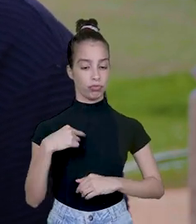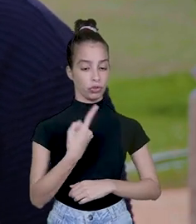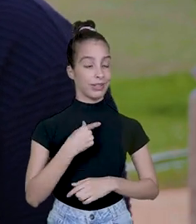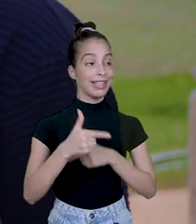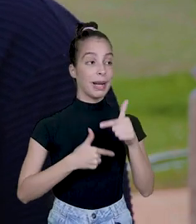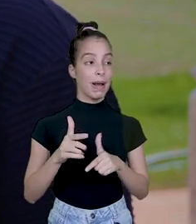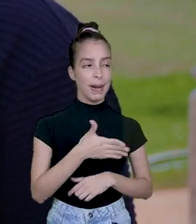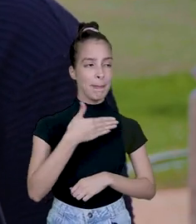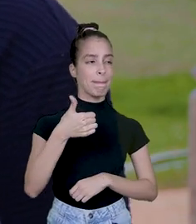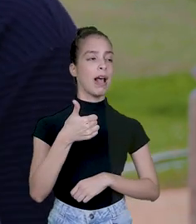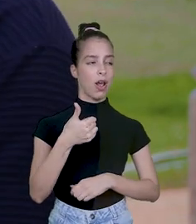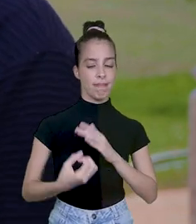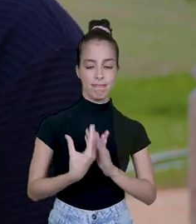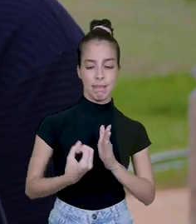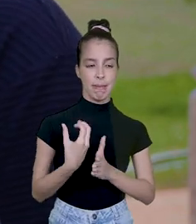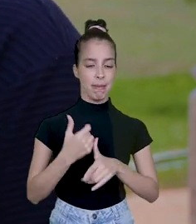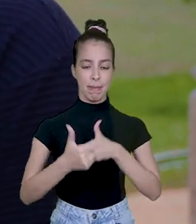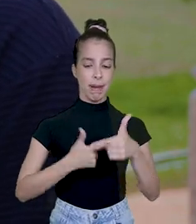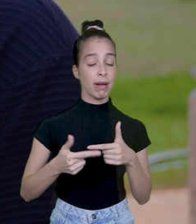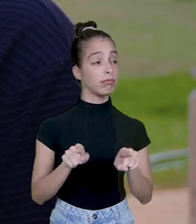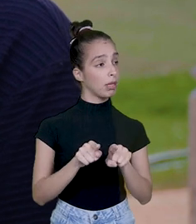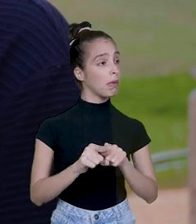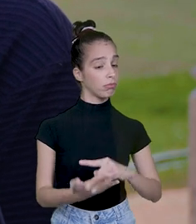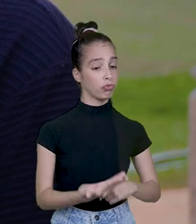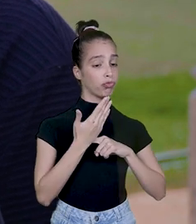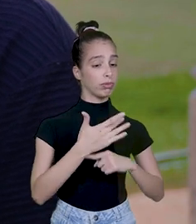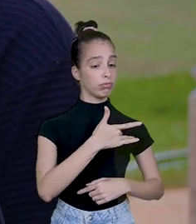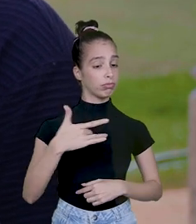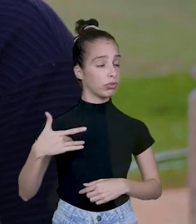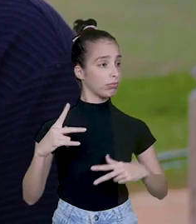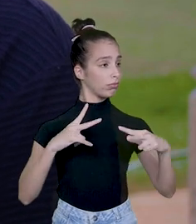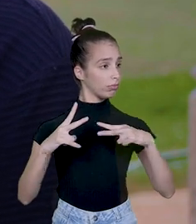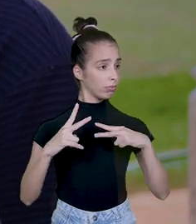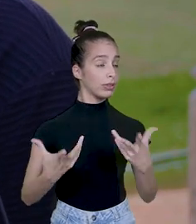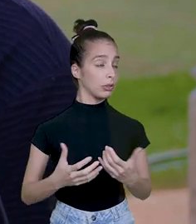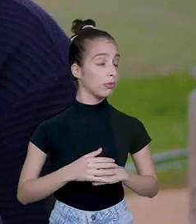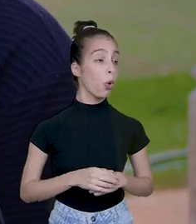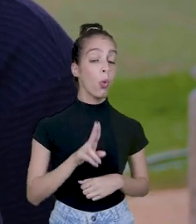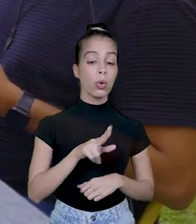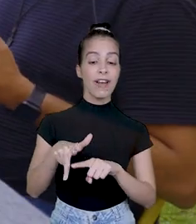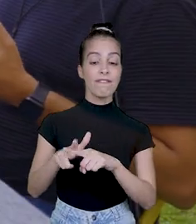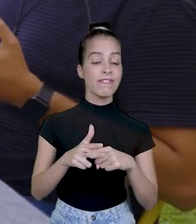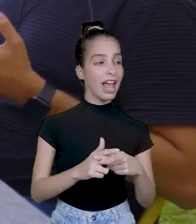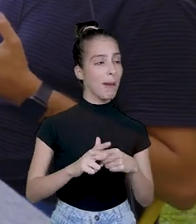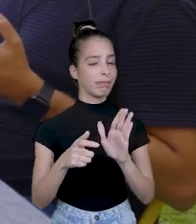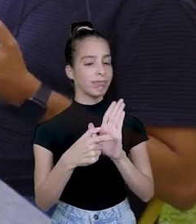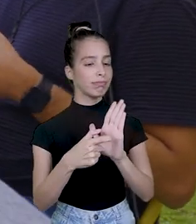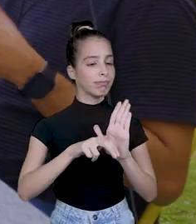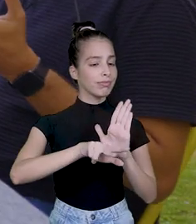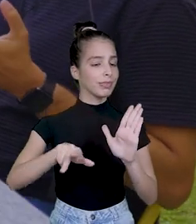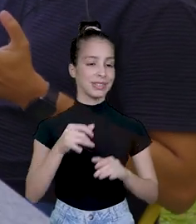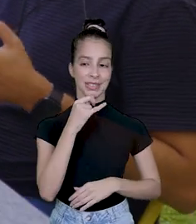eh e também de outras formas melhorar a vida pessoal utilizando ferramentas de produtividade né então sou ficcionado